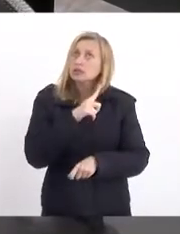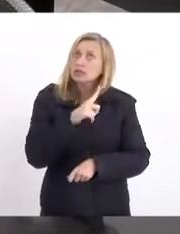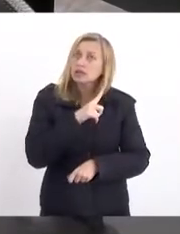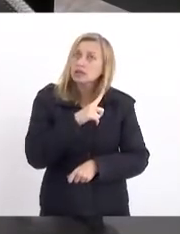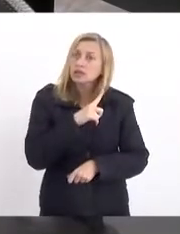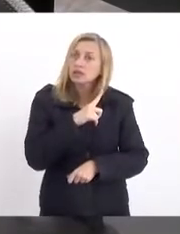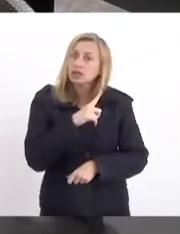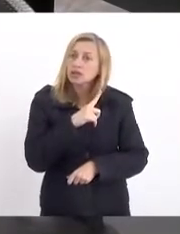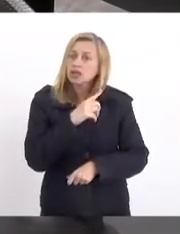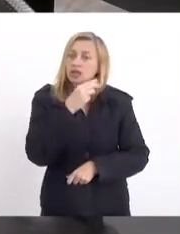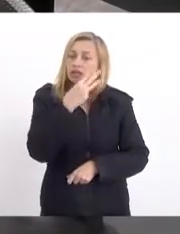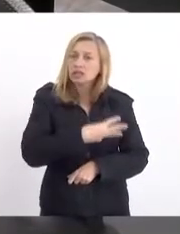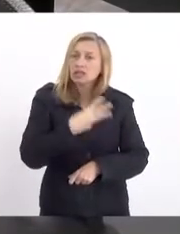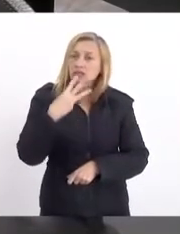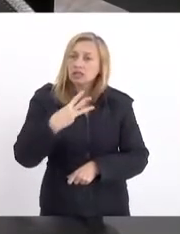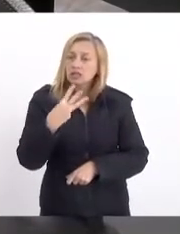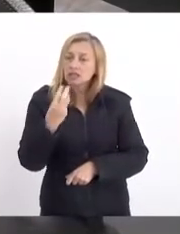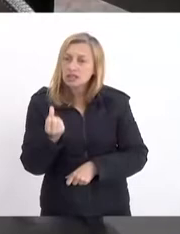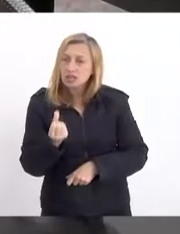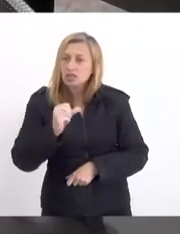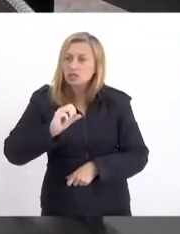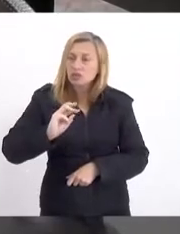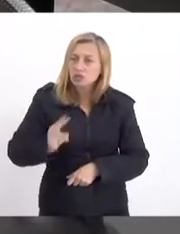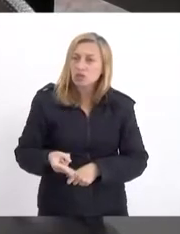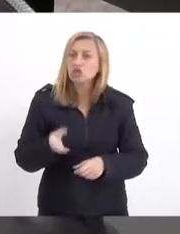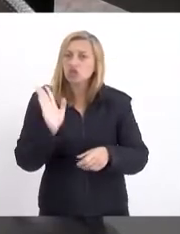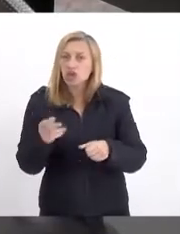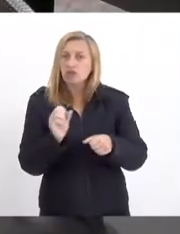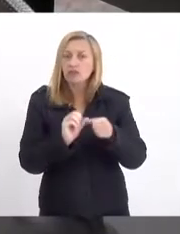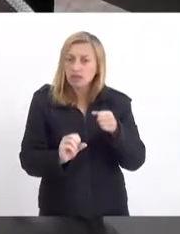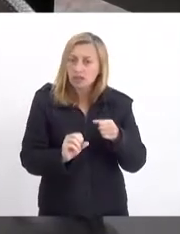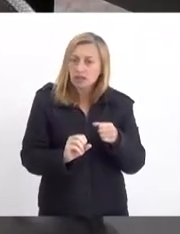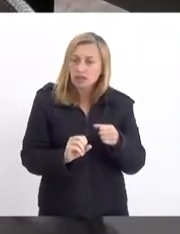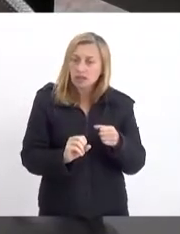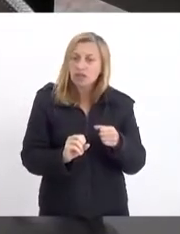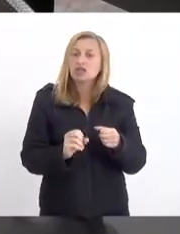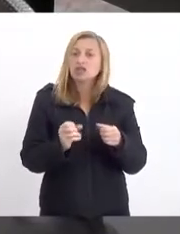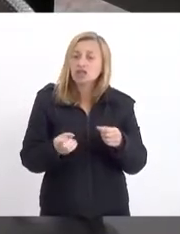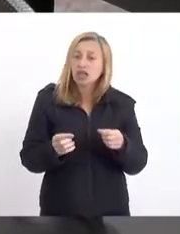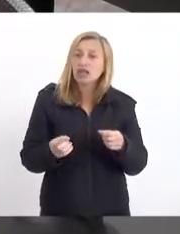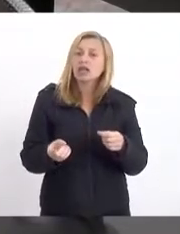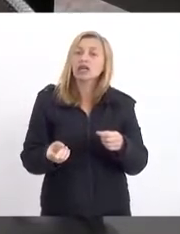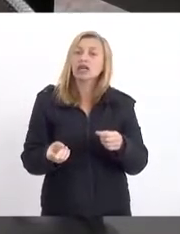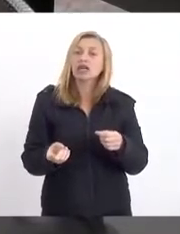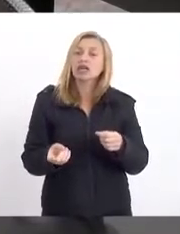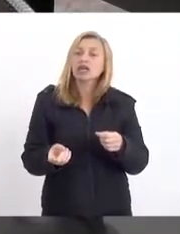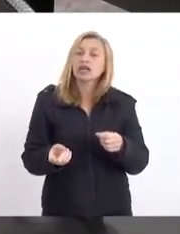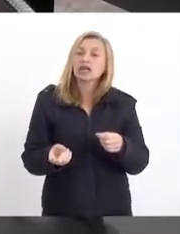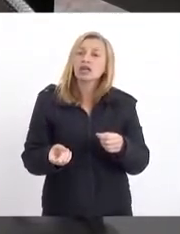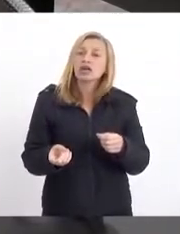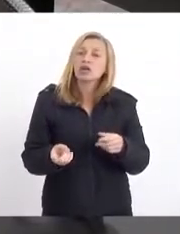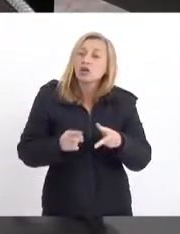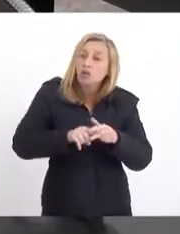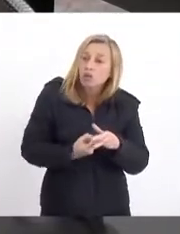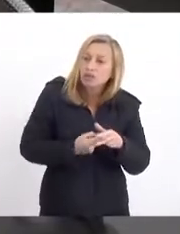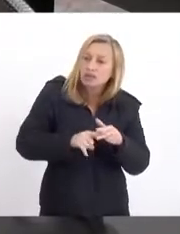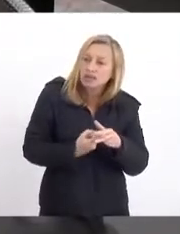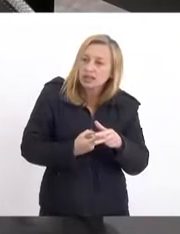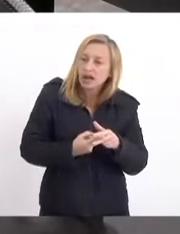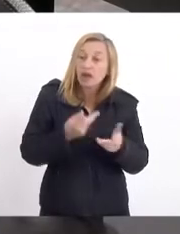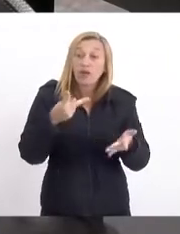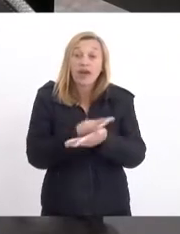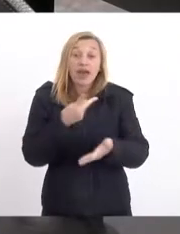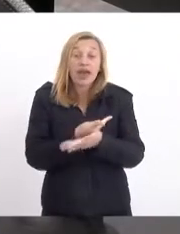milhões. Já fizeram e já desfizeram por conta de erros cometidos, isso